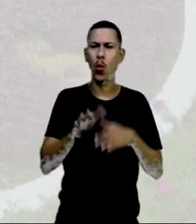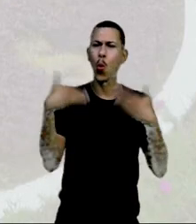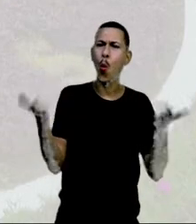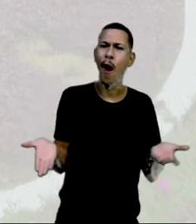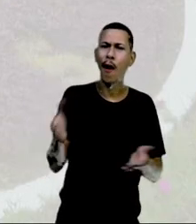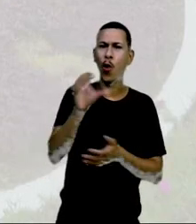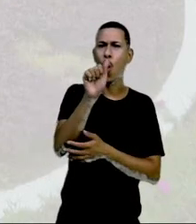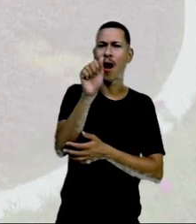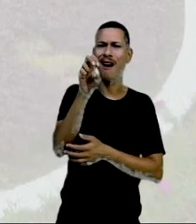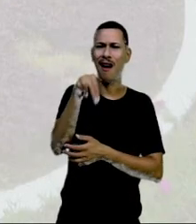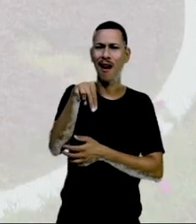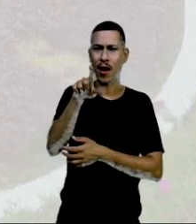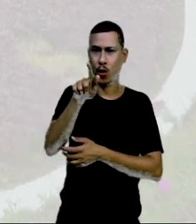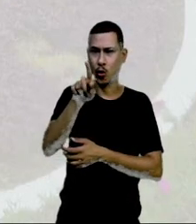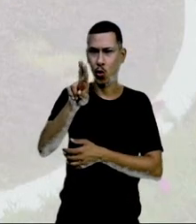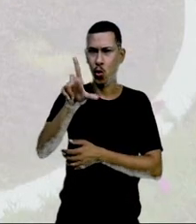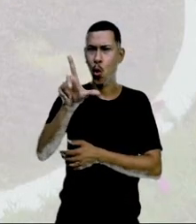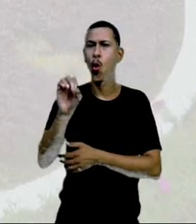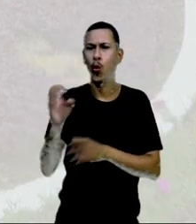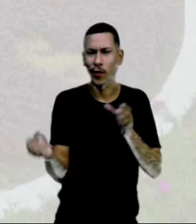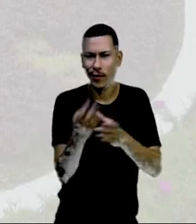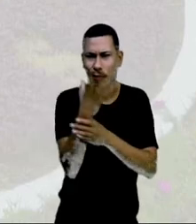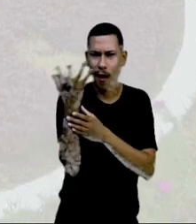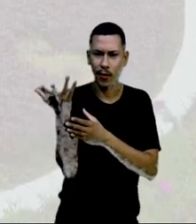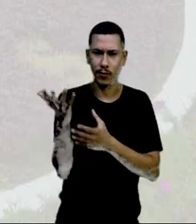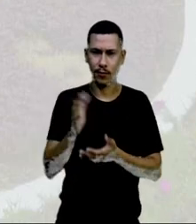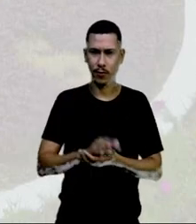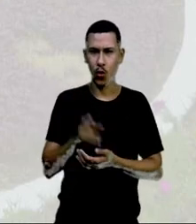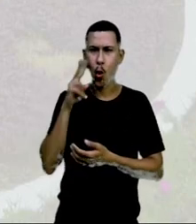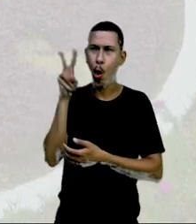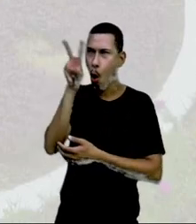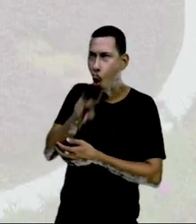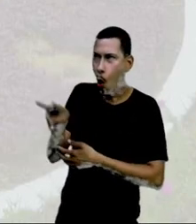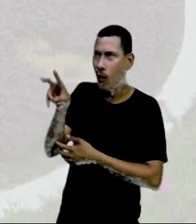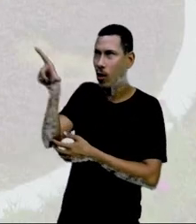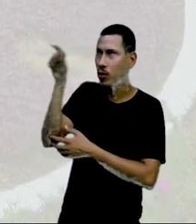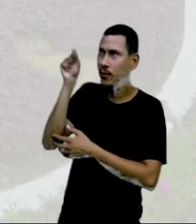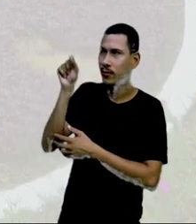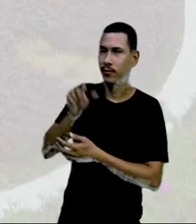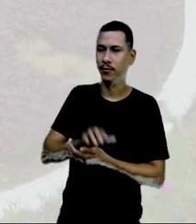150, 180 ou 210? E aí?